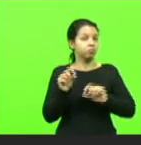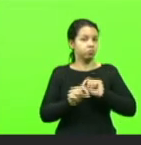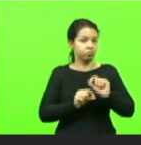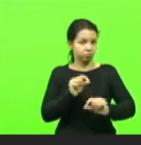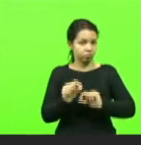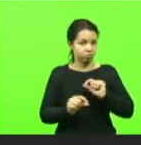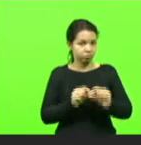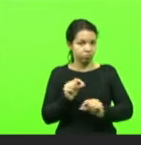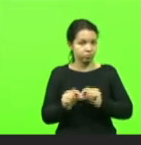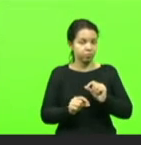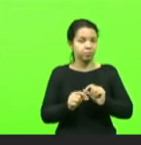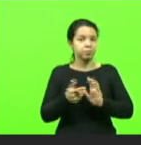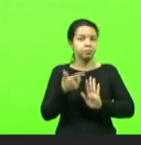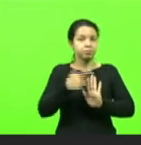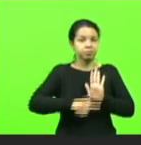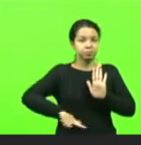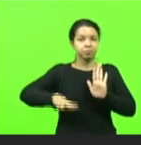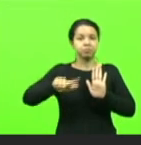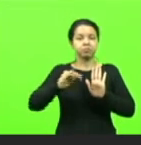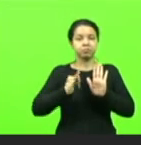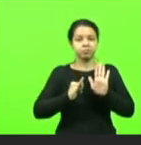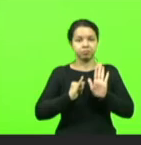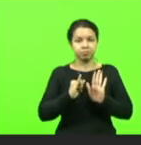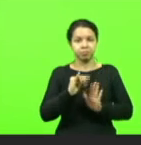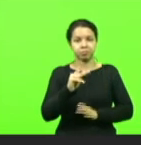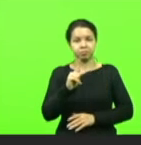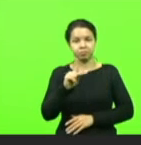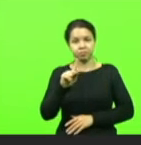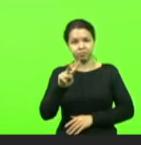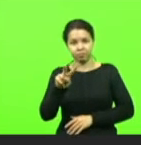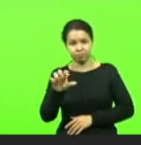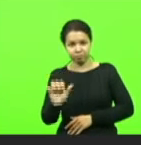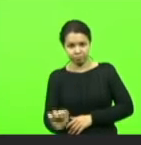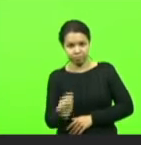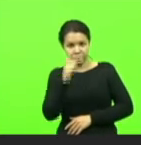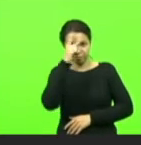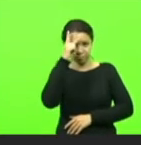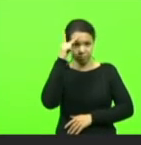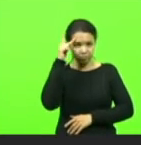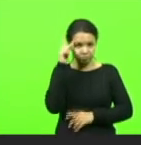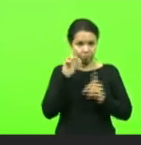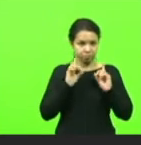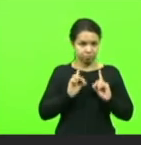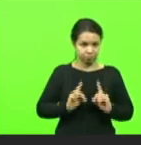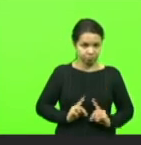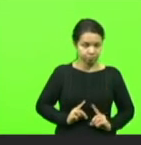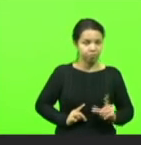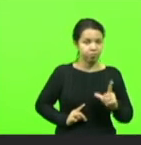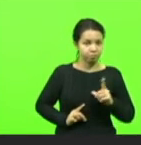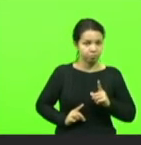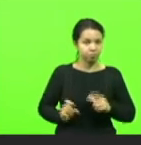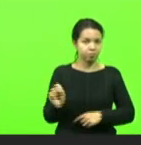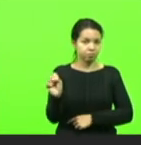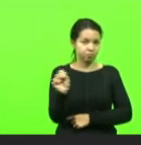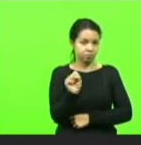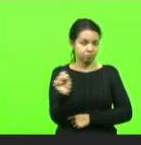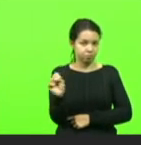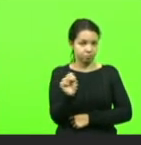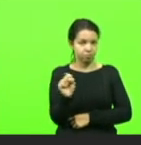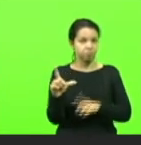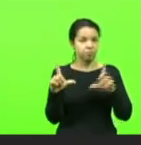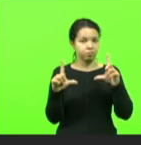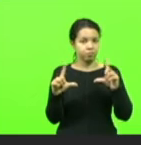do IPVA para as pessoas com deficiência proprietários de veículos com o intuito de substituir a limitação de